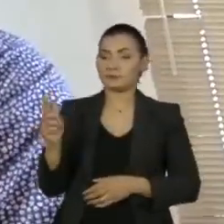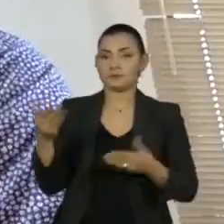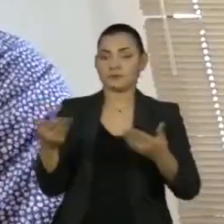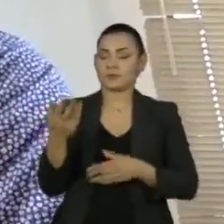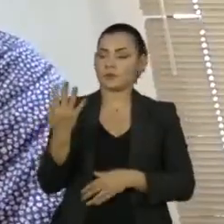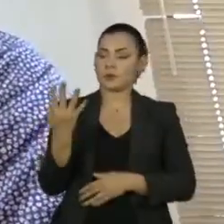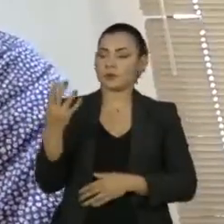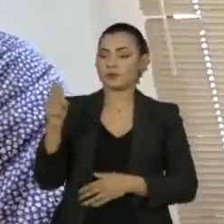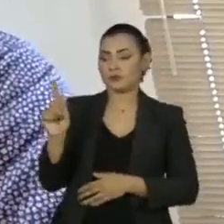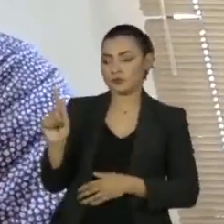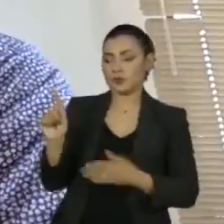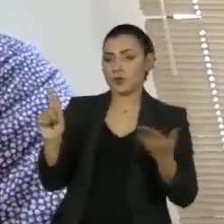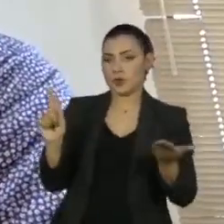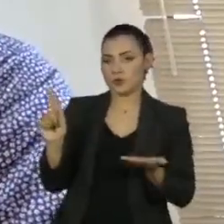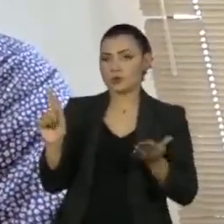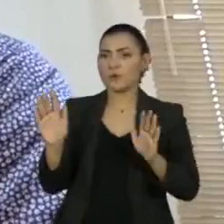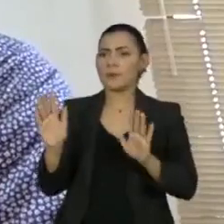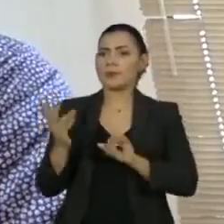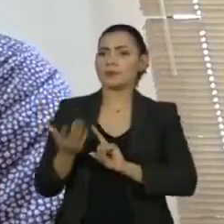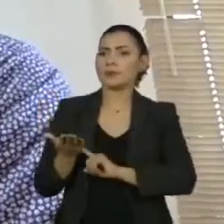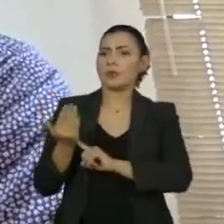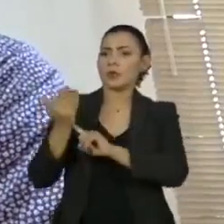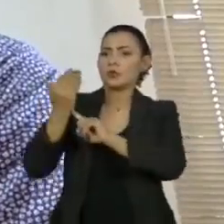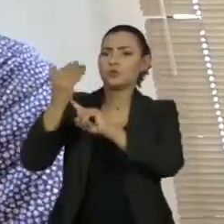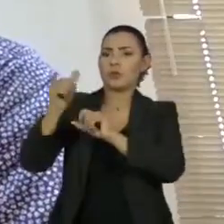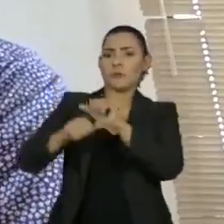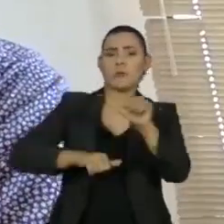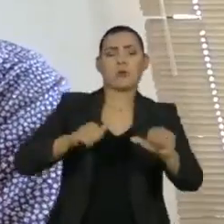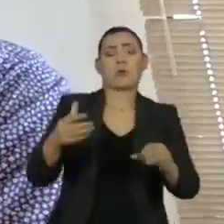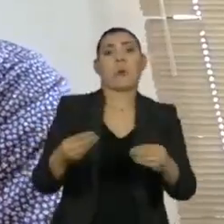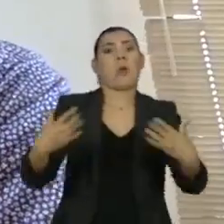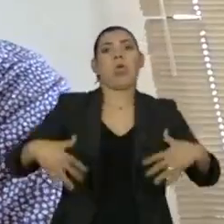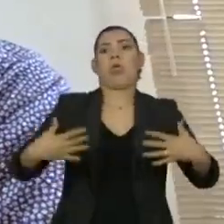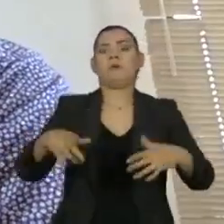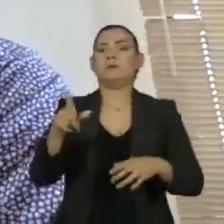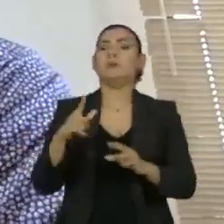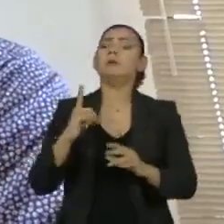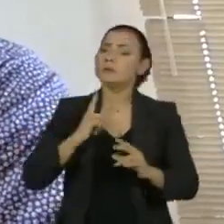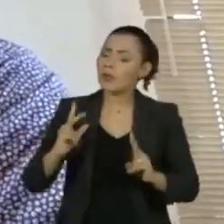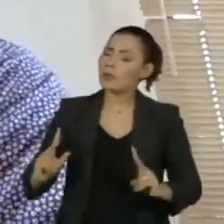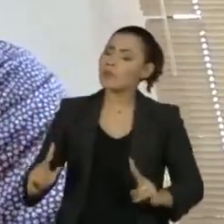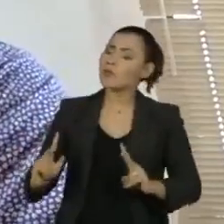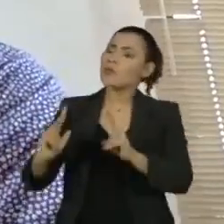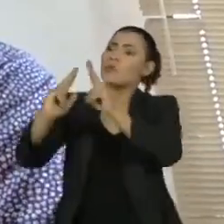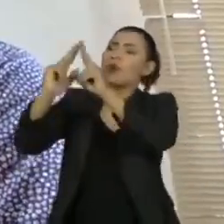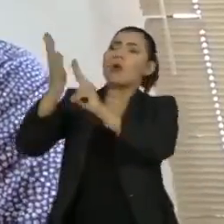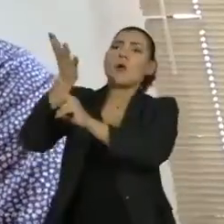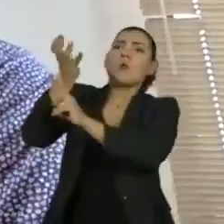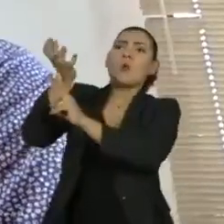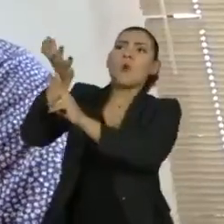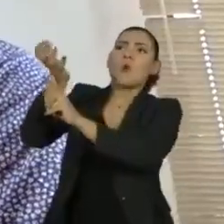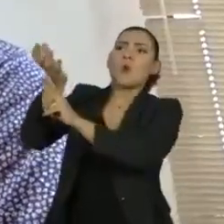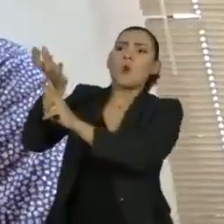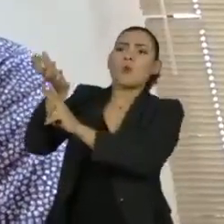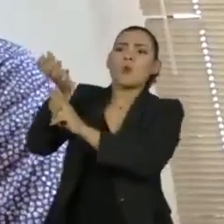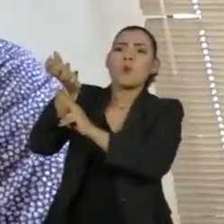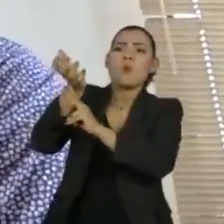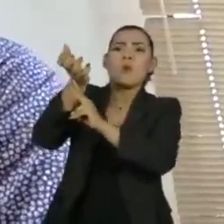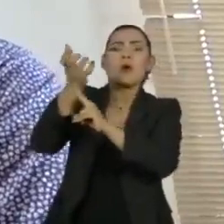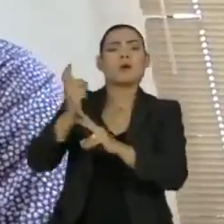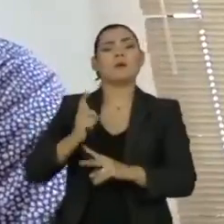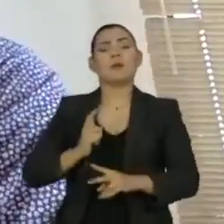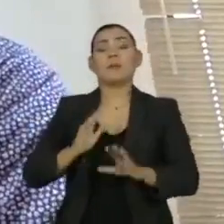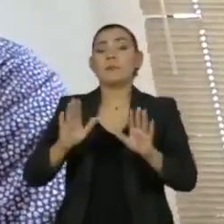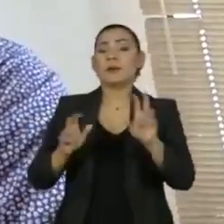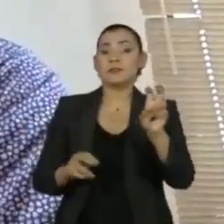as tecnologias, elas não tiveram que ser tão modificadas, as antenas puderam ser reaproveitadas. Já no caso do 5G,